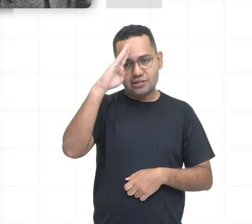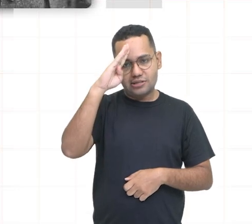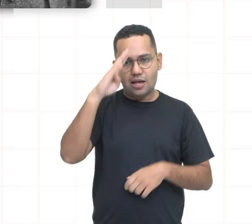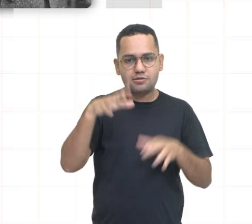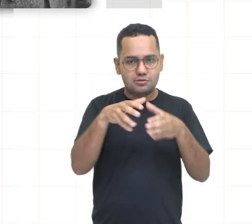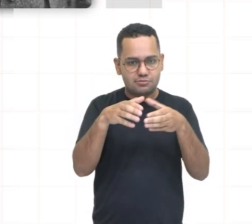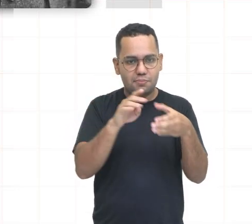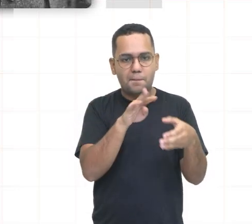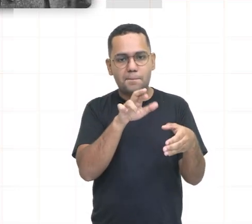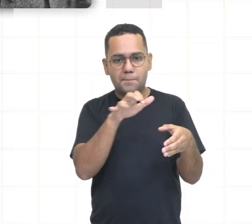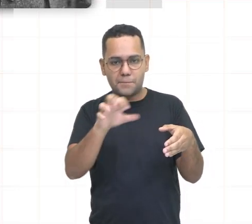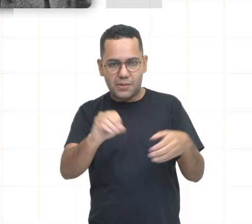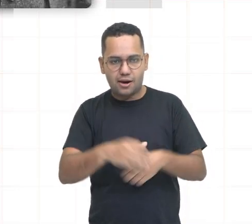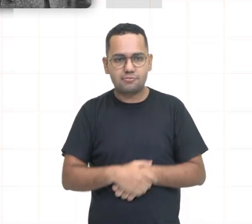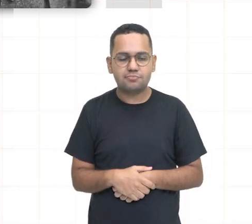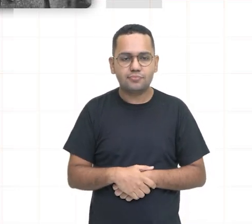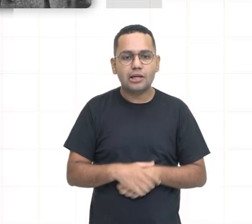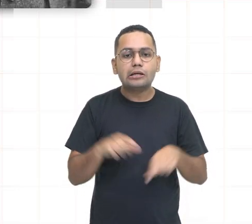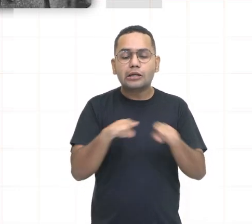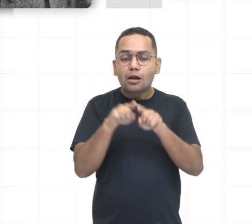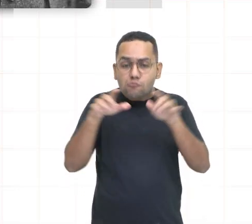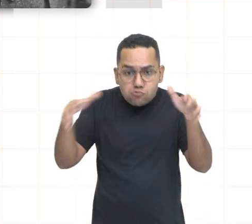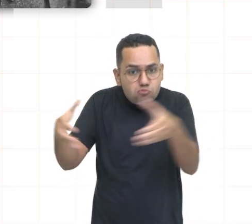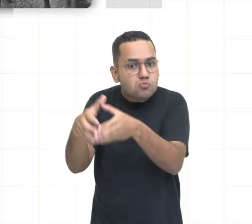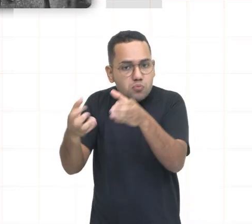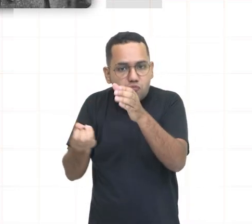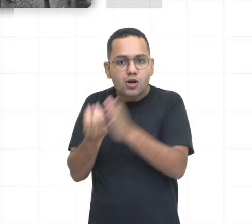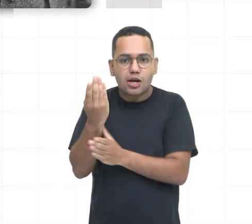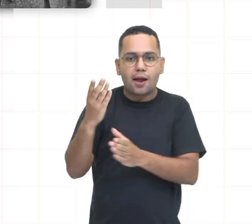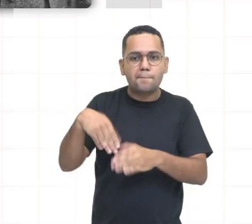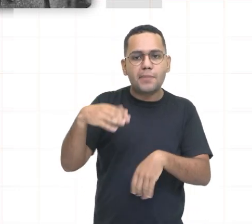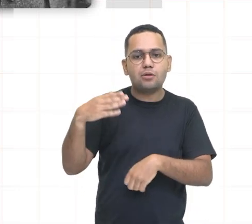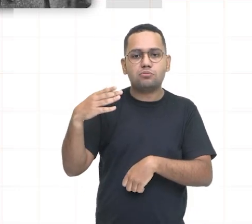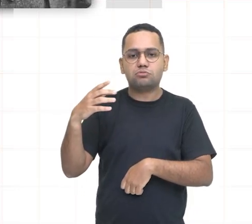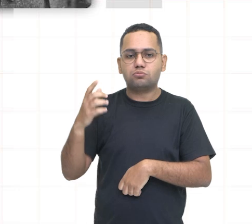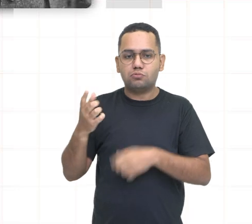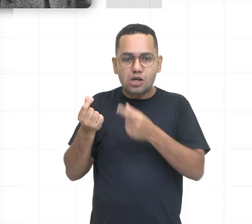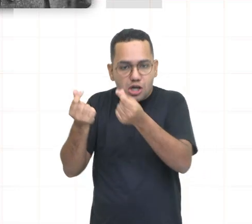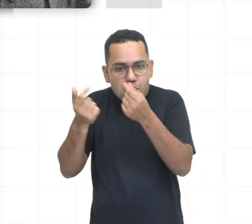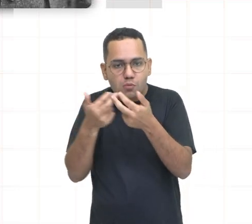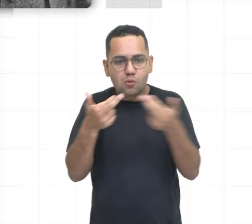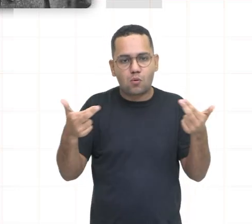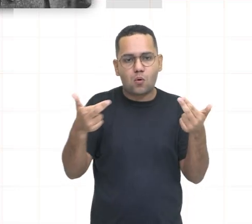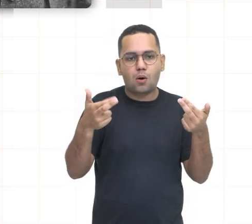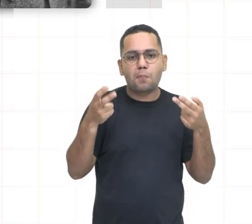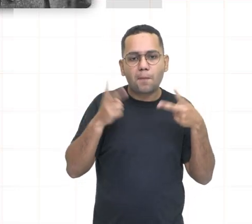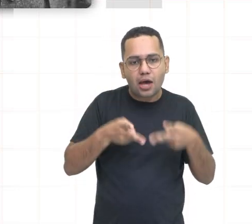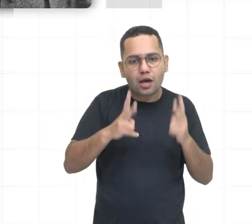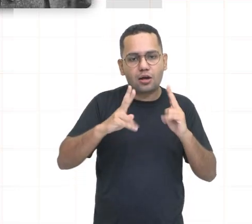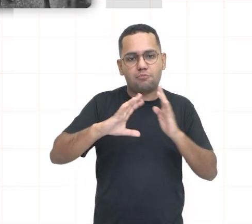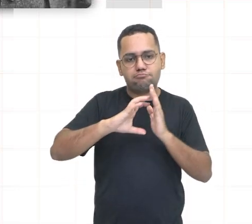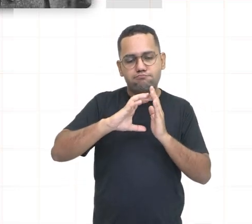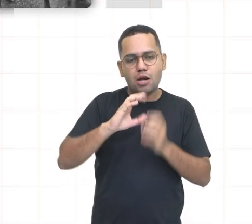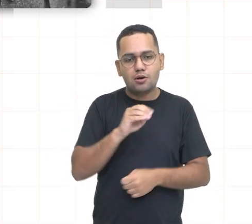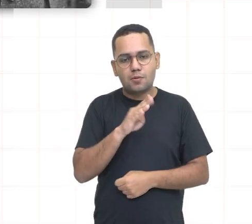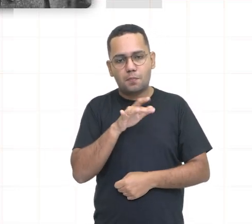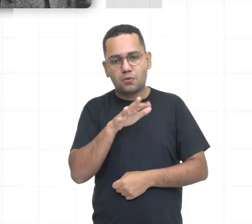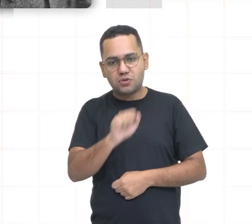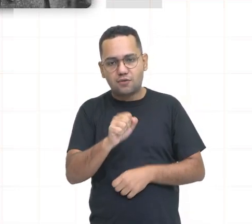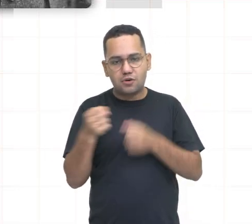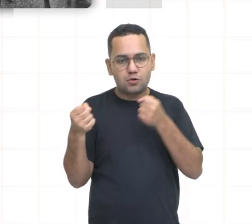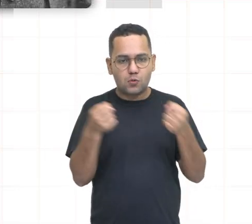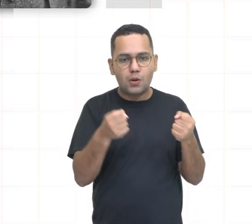dos bolcheviques no poder. A Revolução estava salva, mas a paralisação econômica era quase que